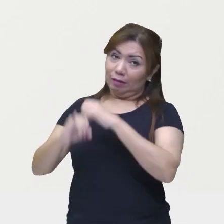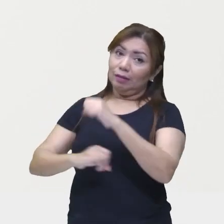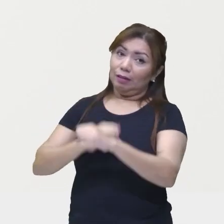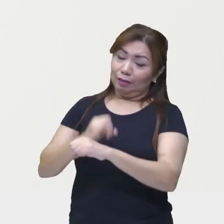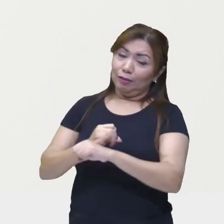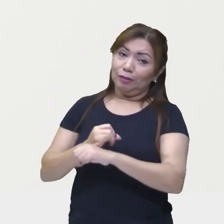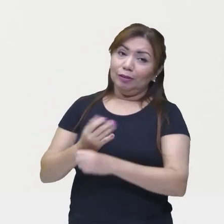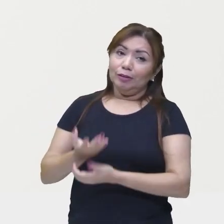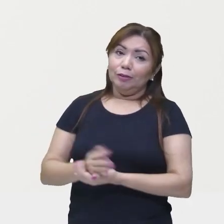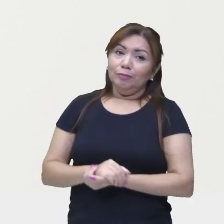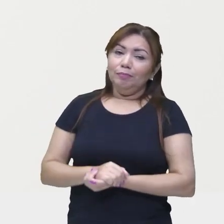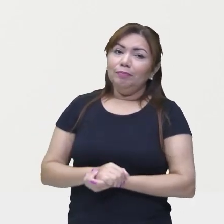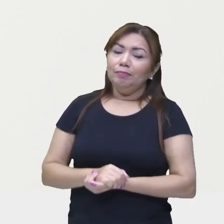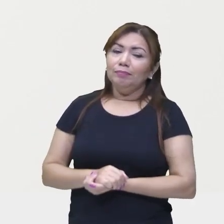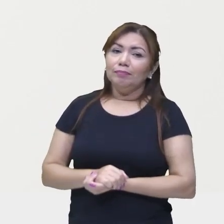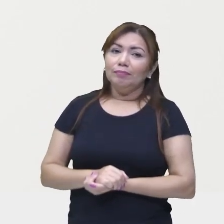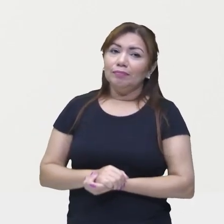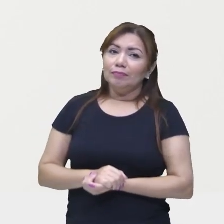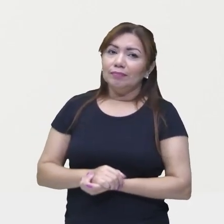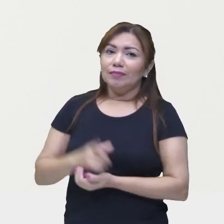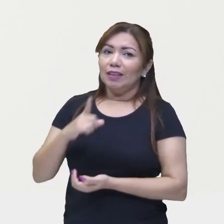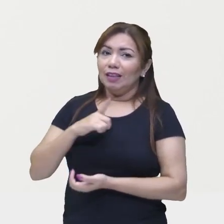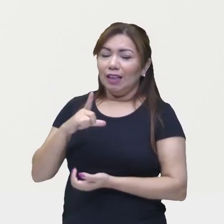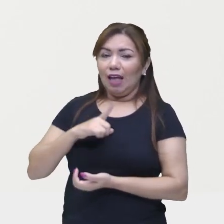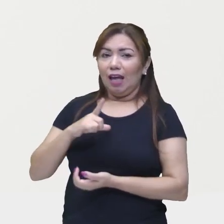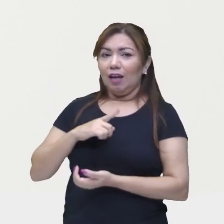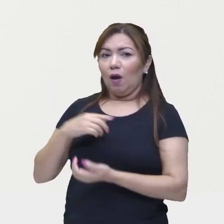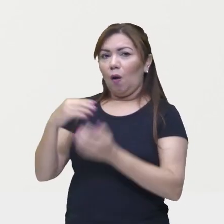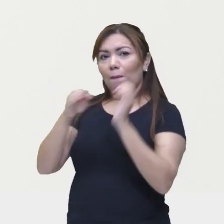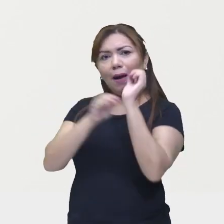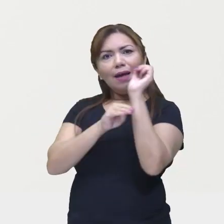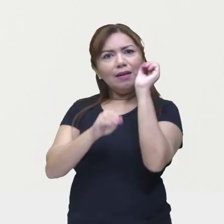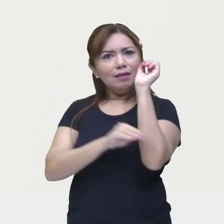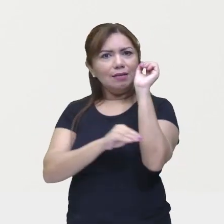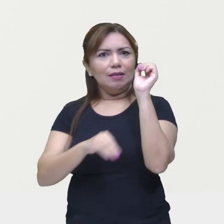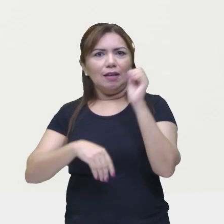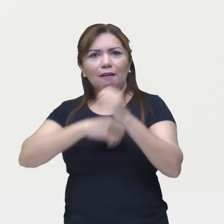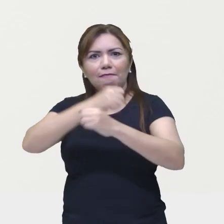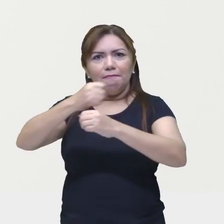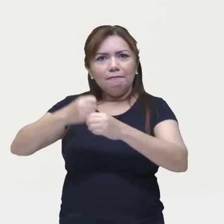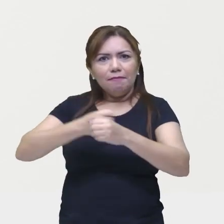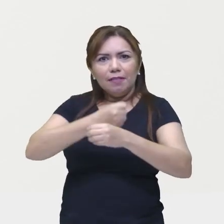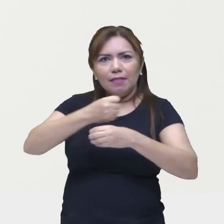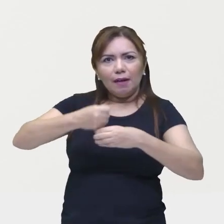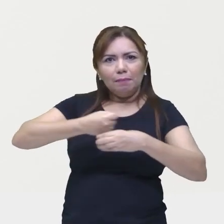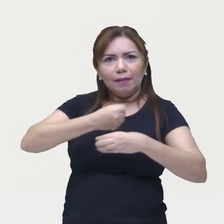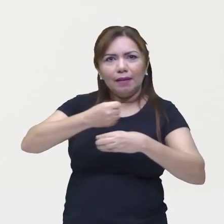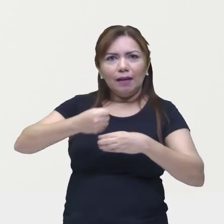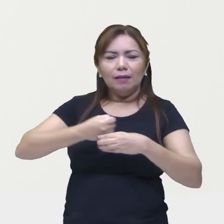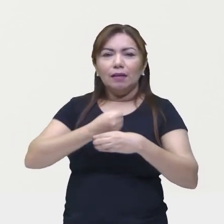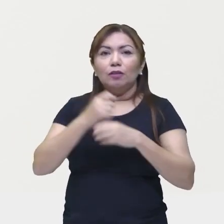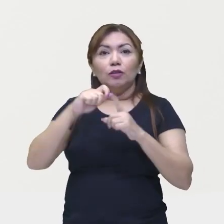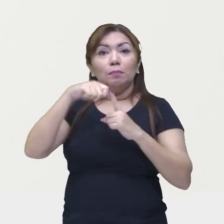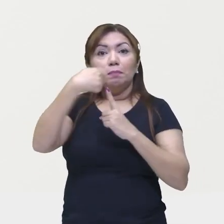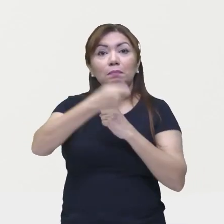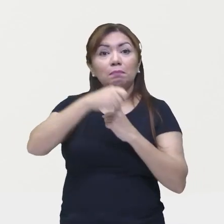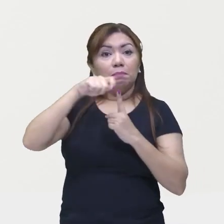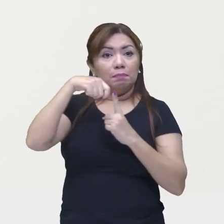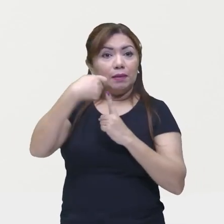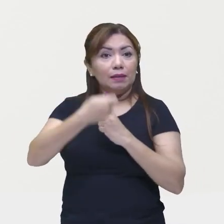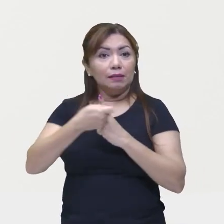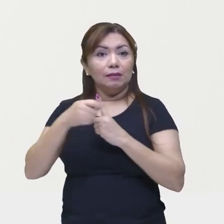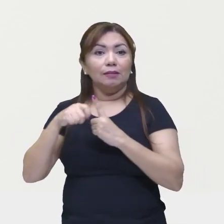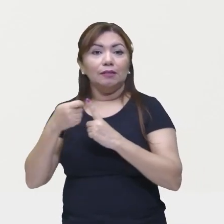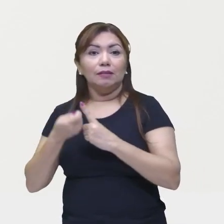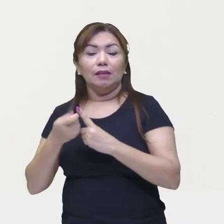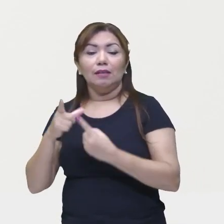Então, aqui nós temos uma receita de vitaminada de banana, onde nós